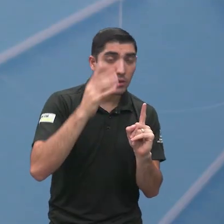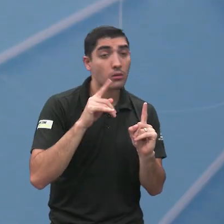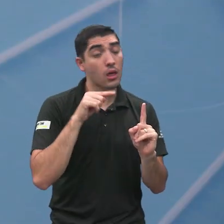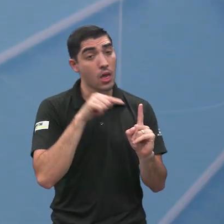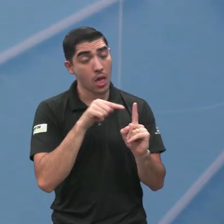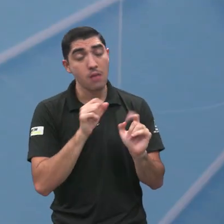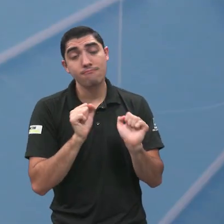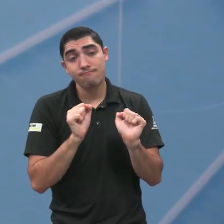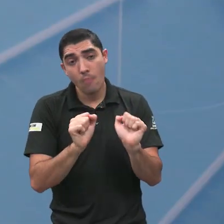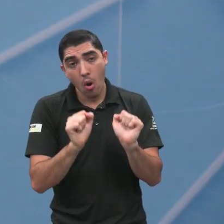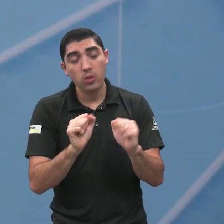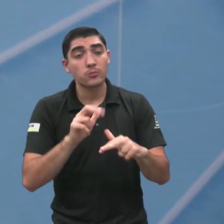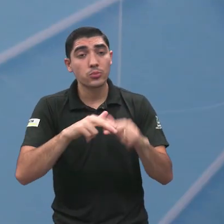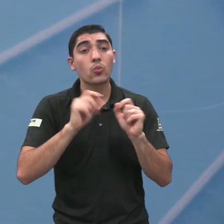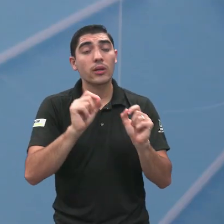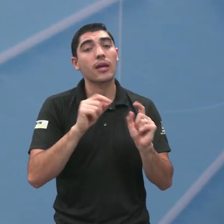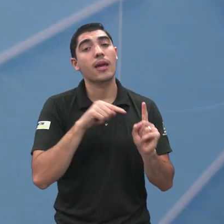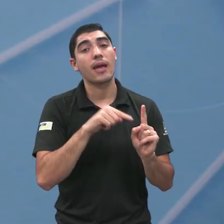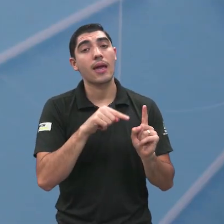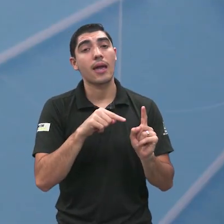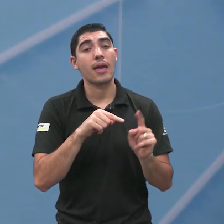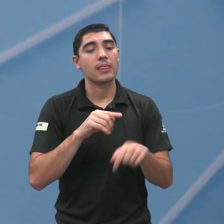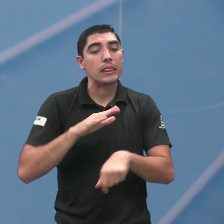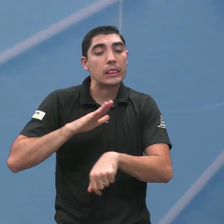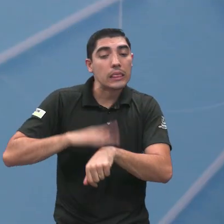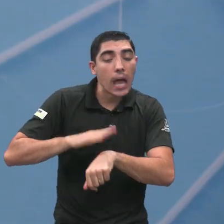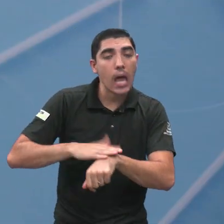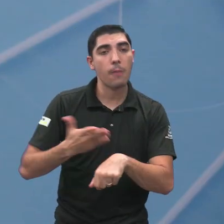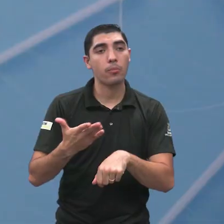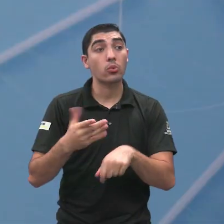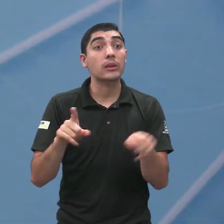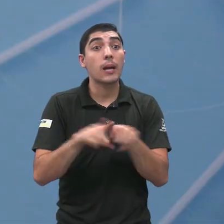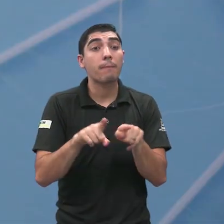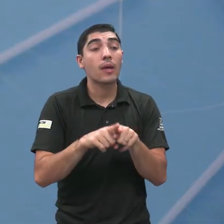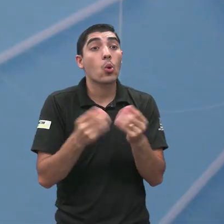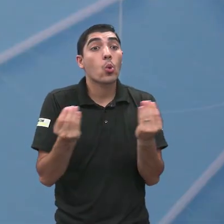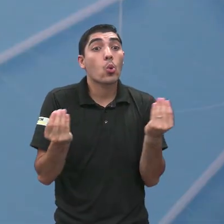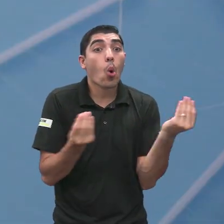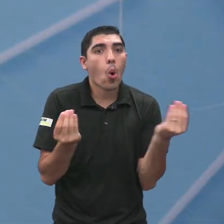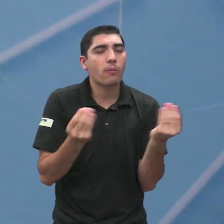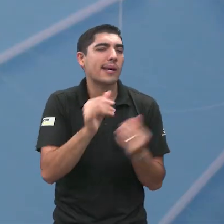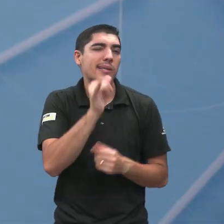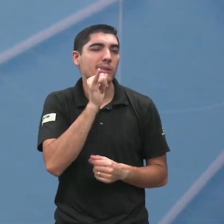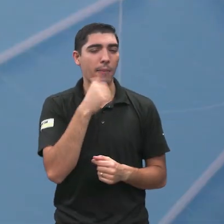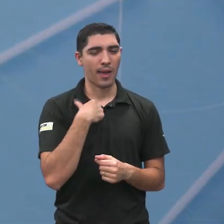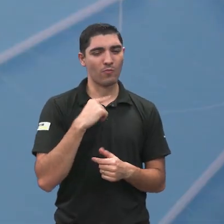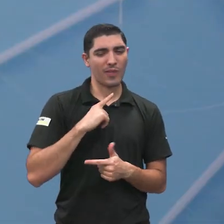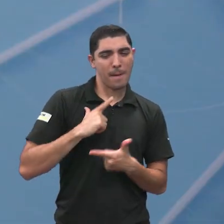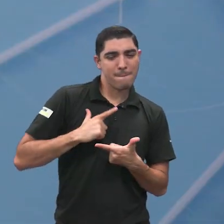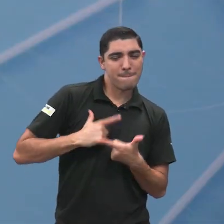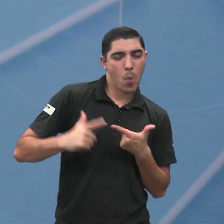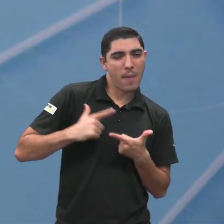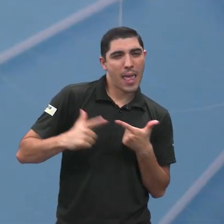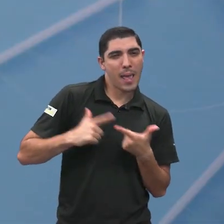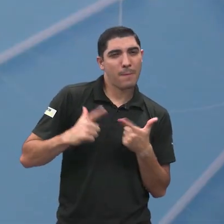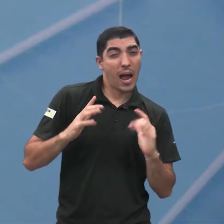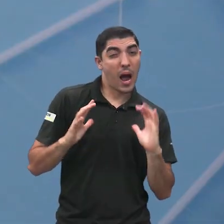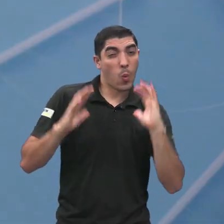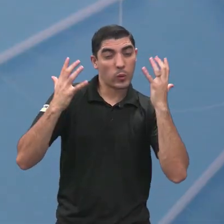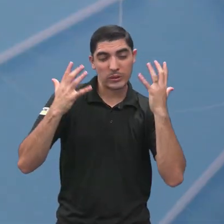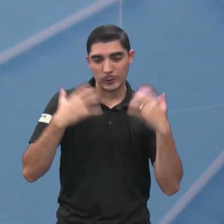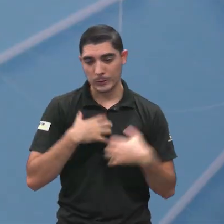relação com intensidade e tempo. Então, se eu sofro algum tipo de problema que foi muito